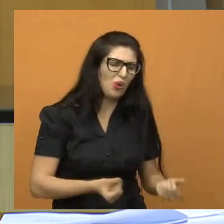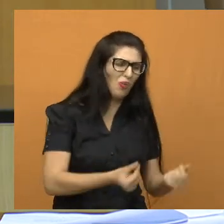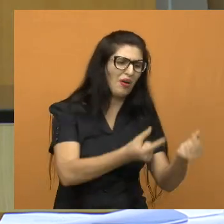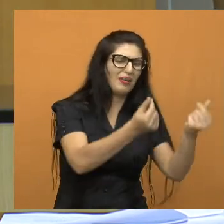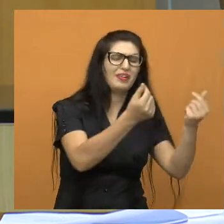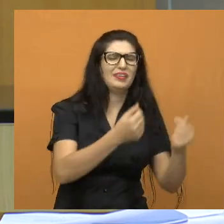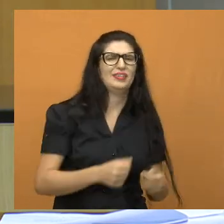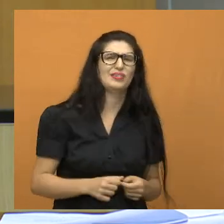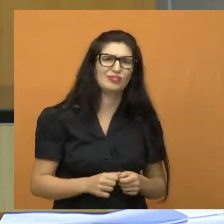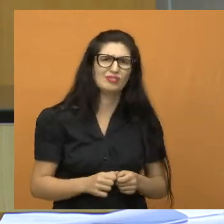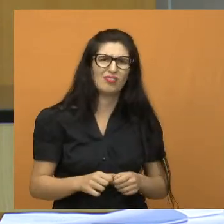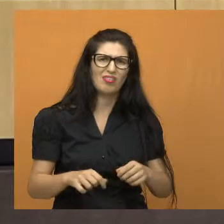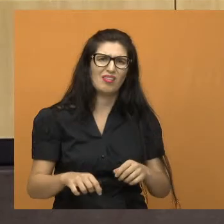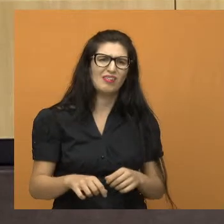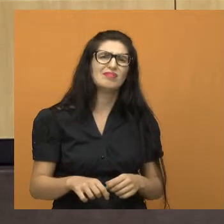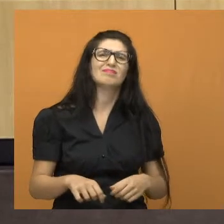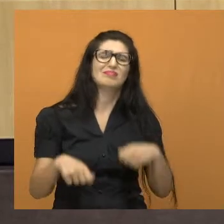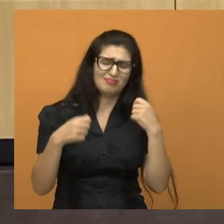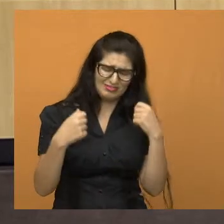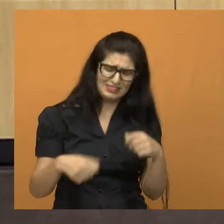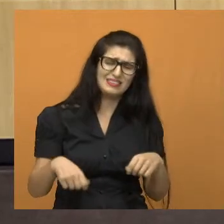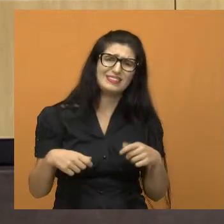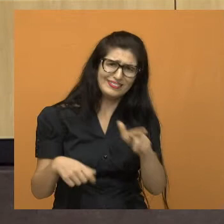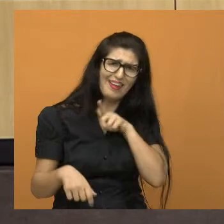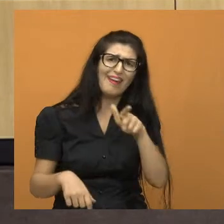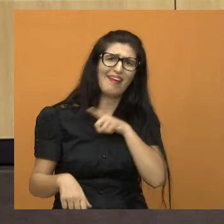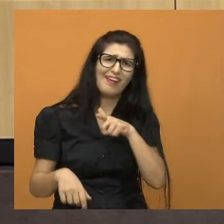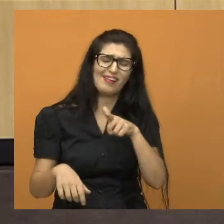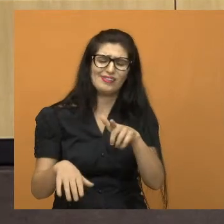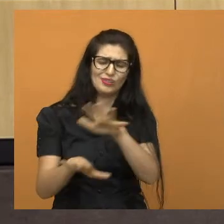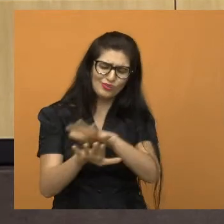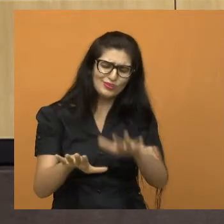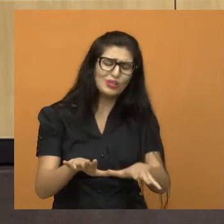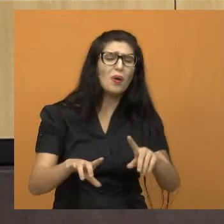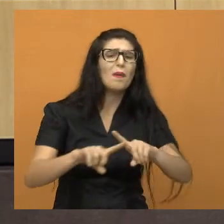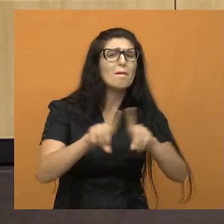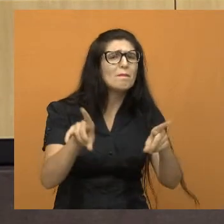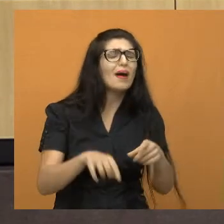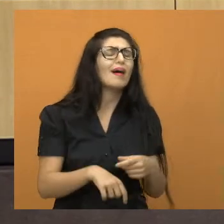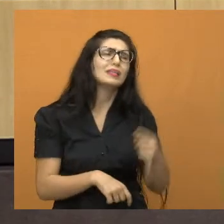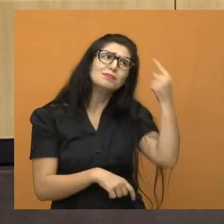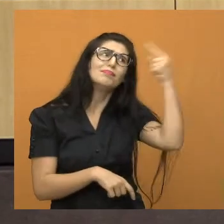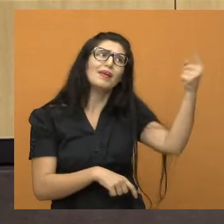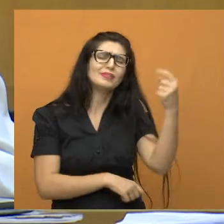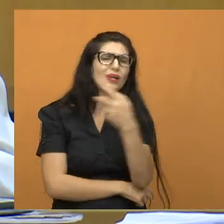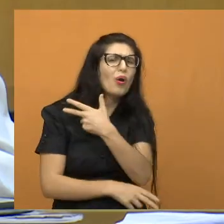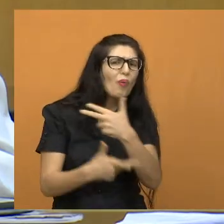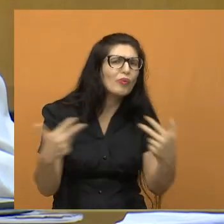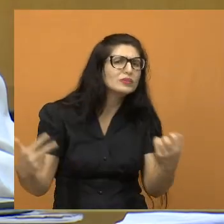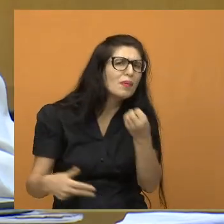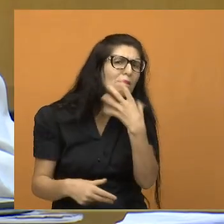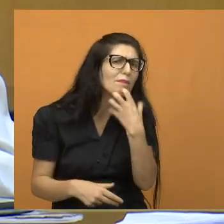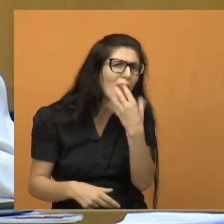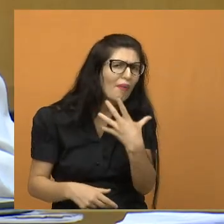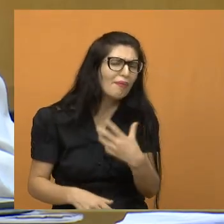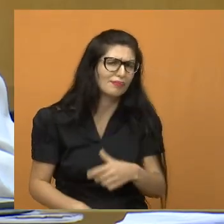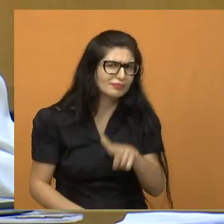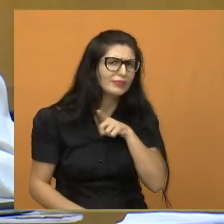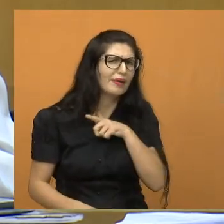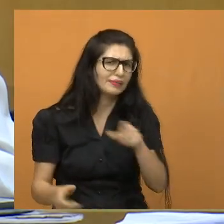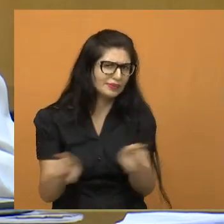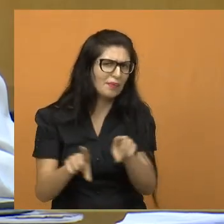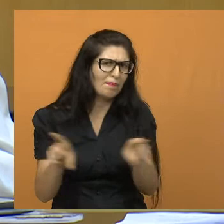espaços nós temos muitas ações positivas e que muitas vezes a gente não divulga, com que a gente